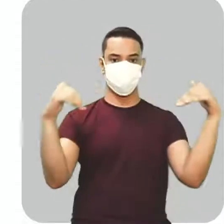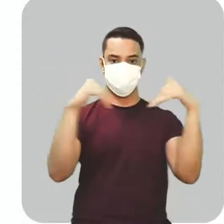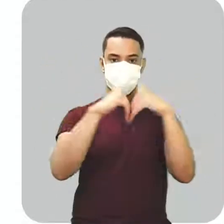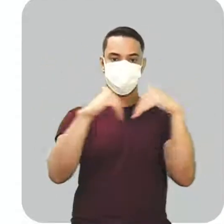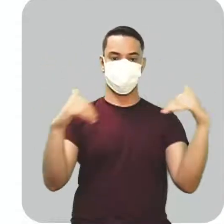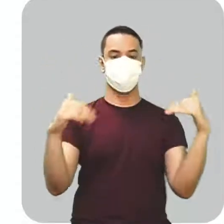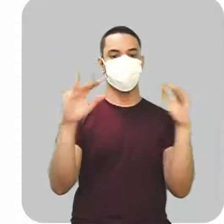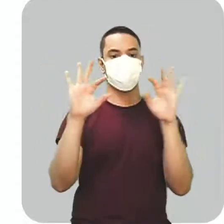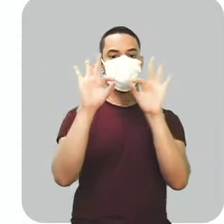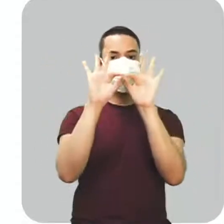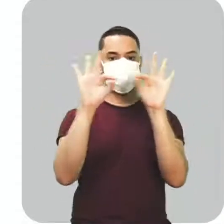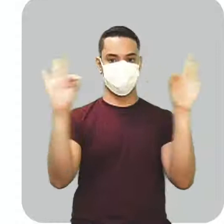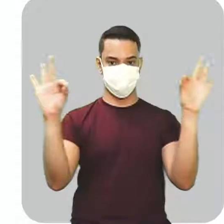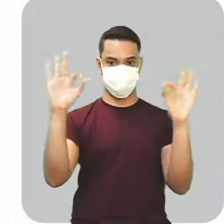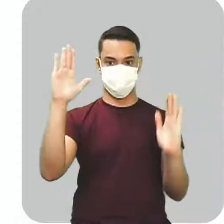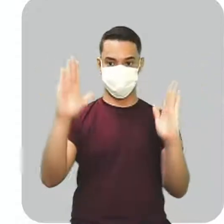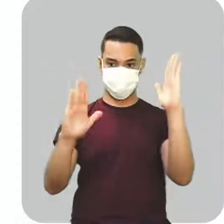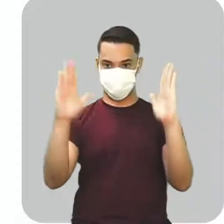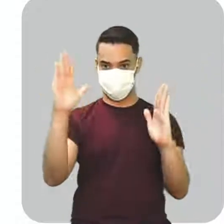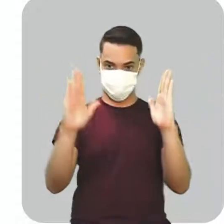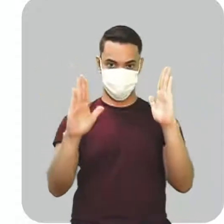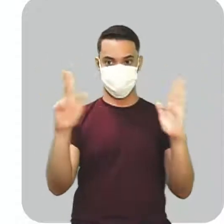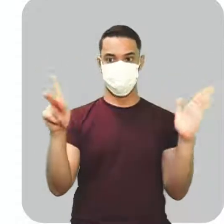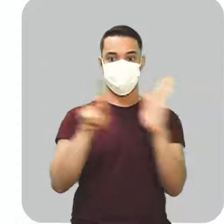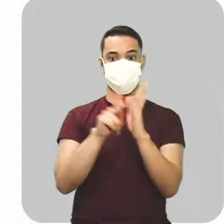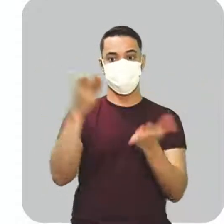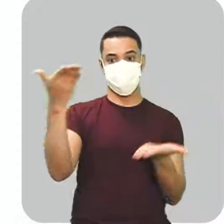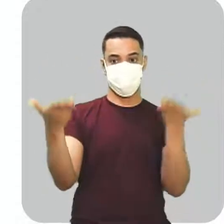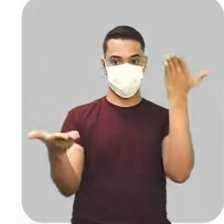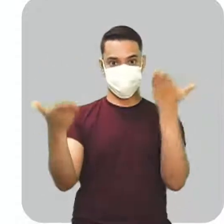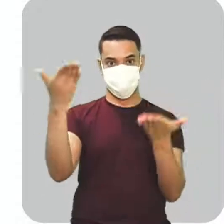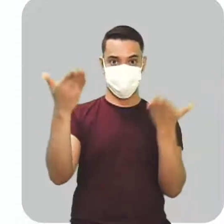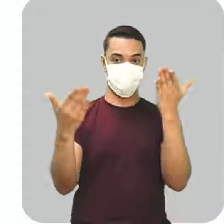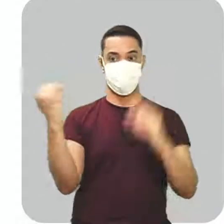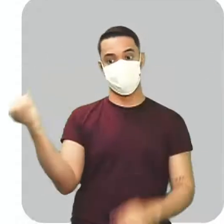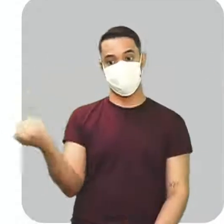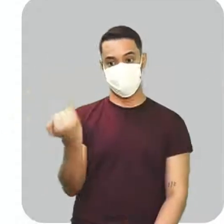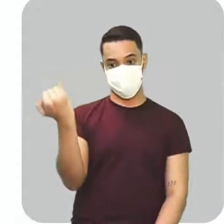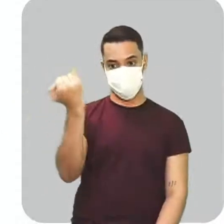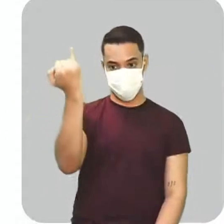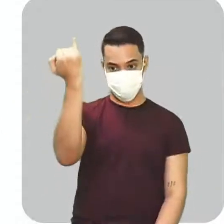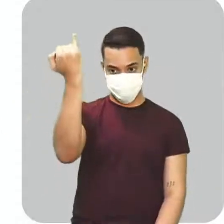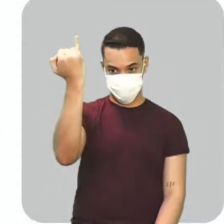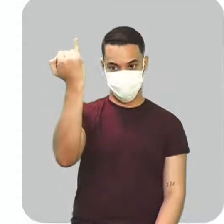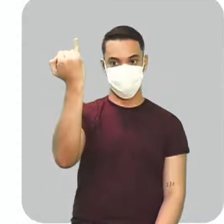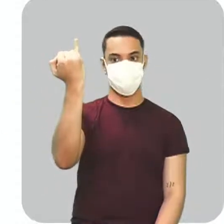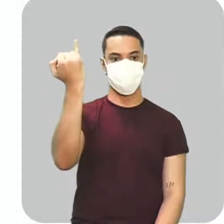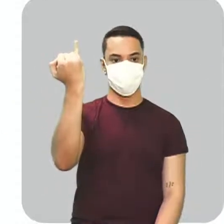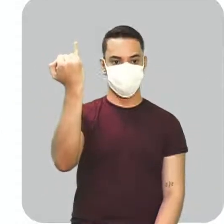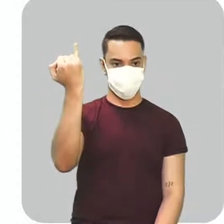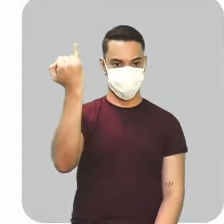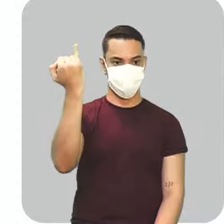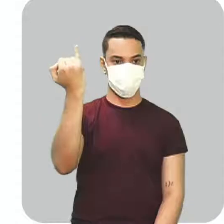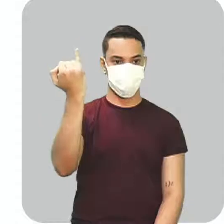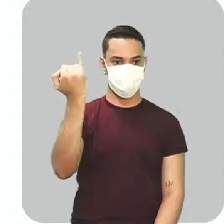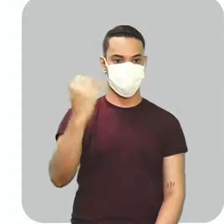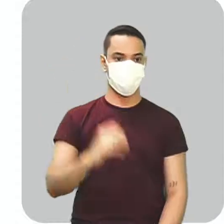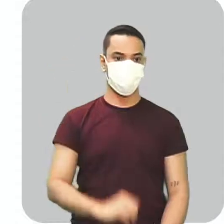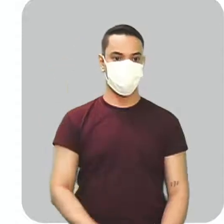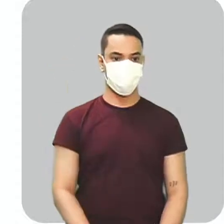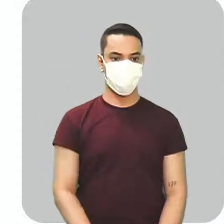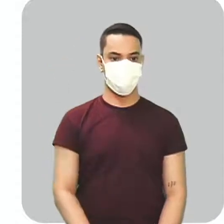de período que se equilibram em importância, tá?